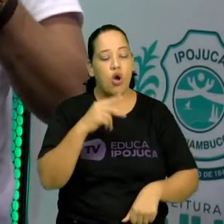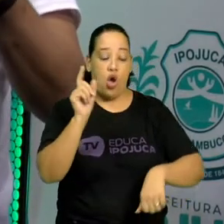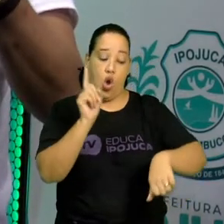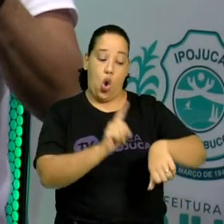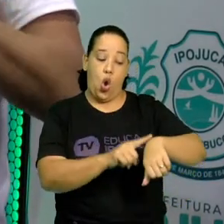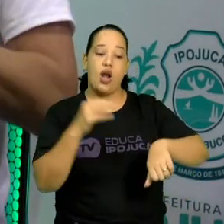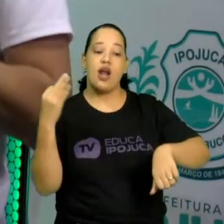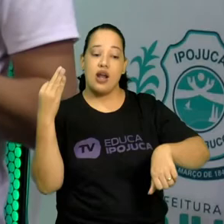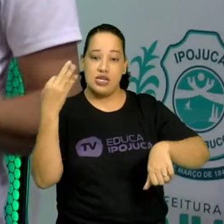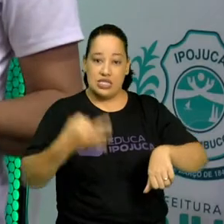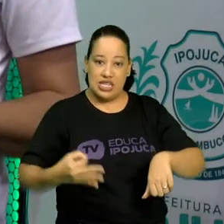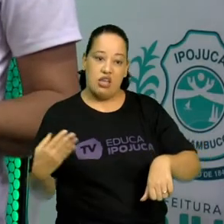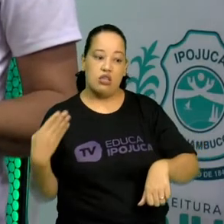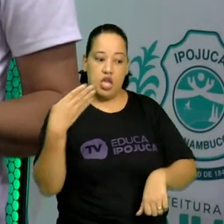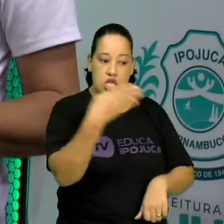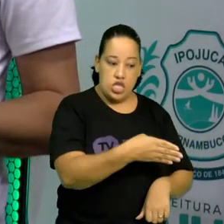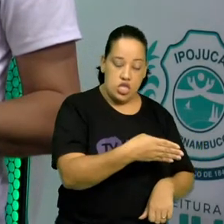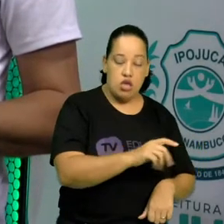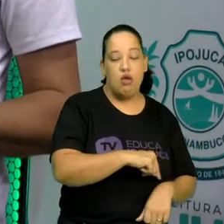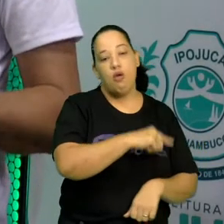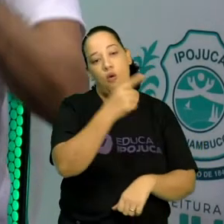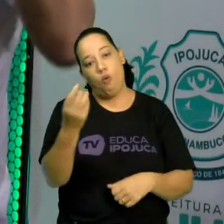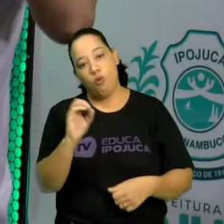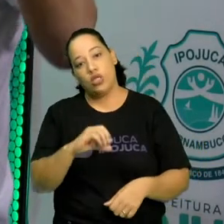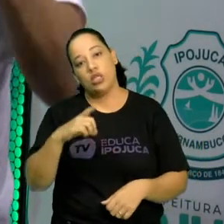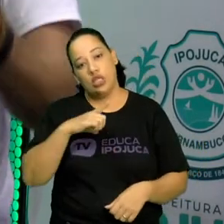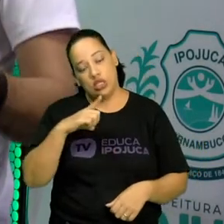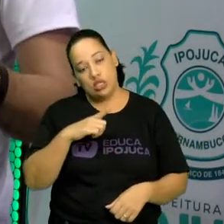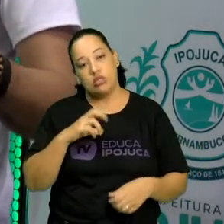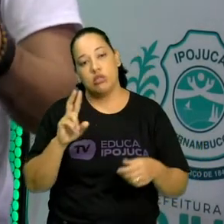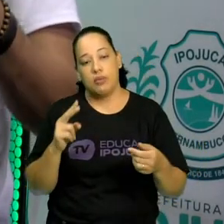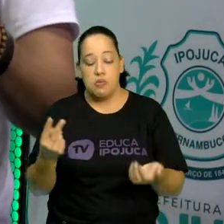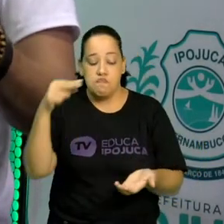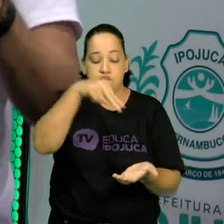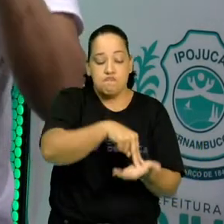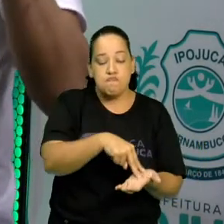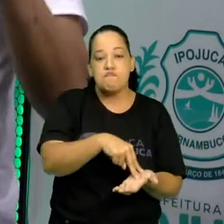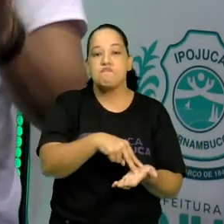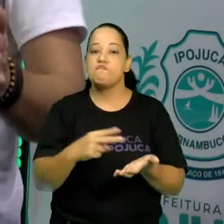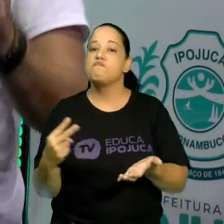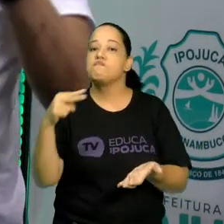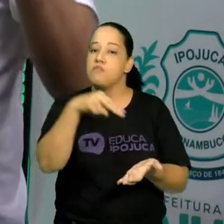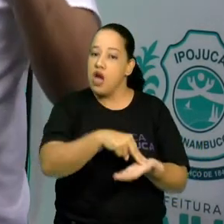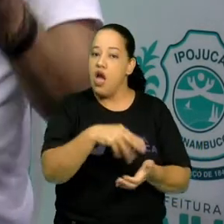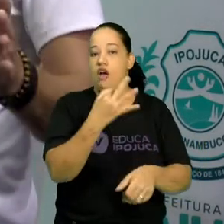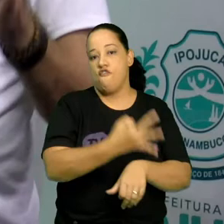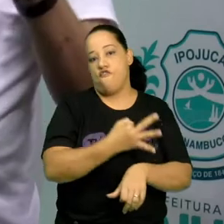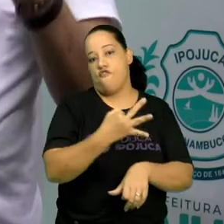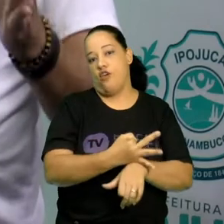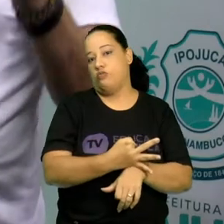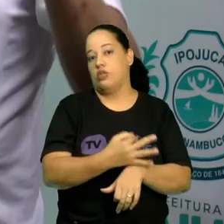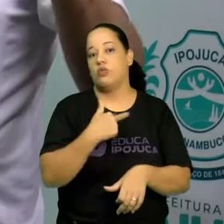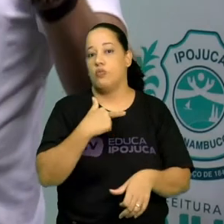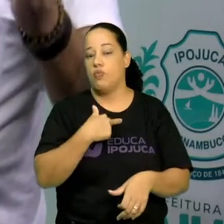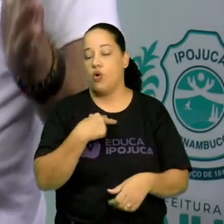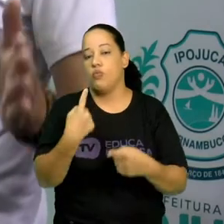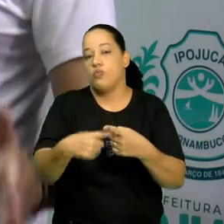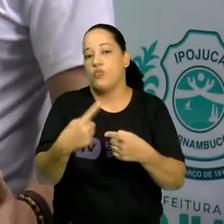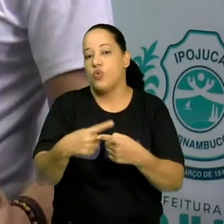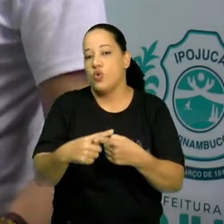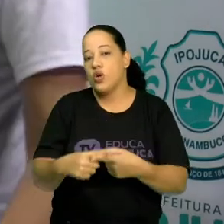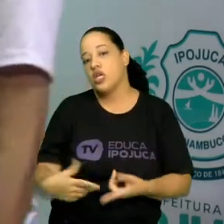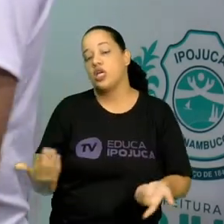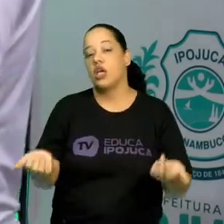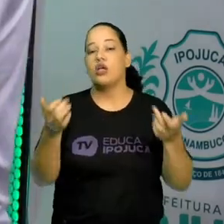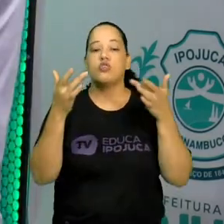Ser assíduo é não faltar, é estar presente. Lembra? Teatro é a arte da